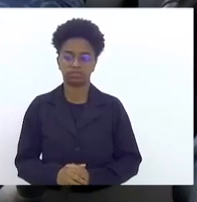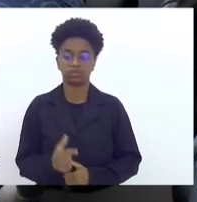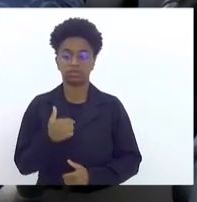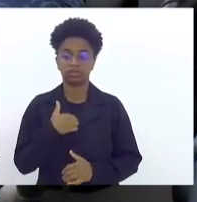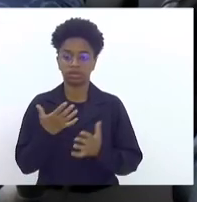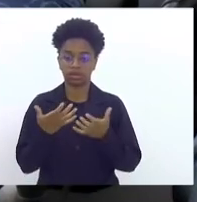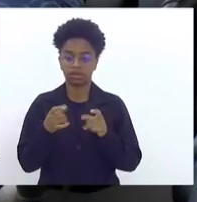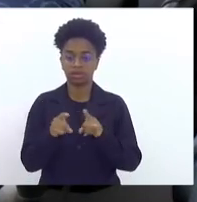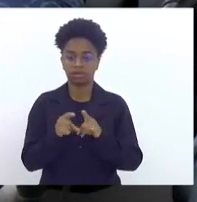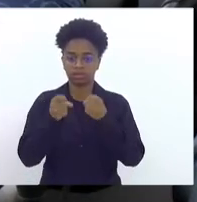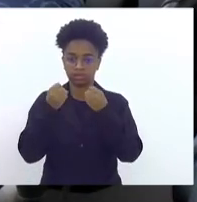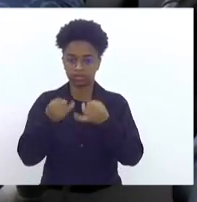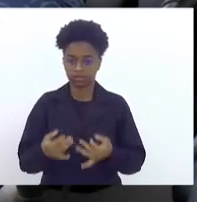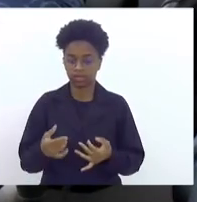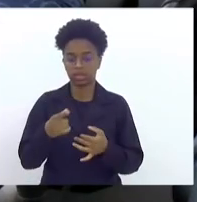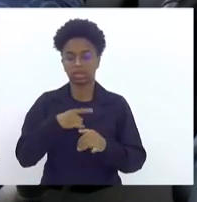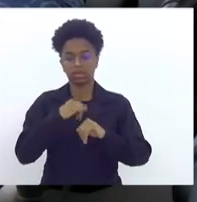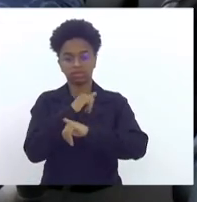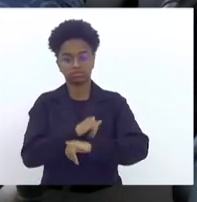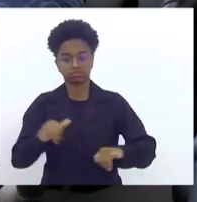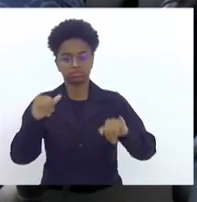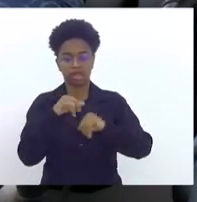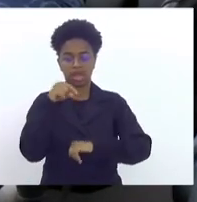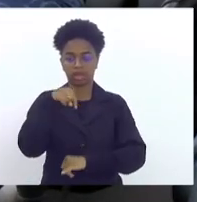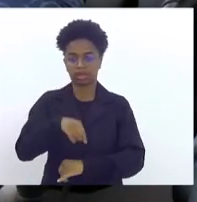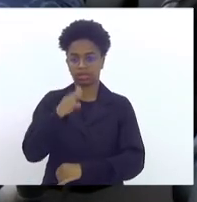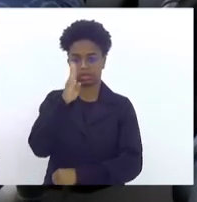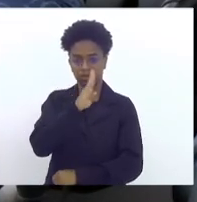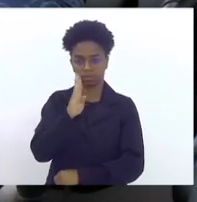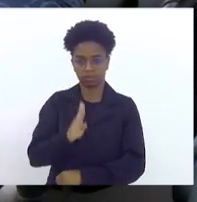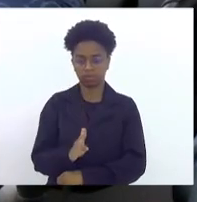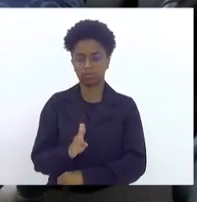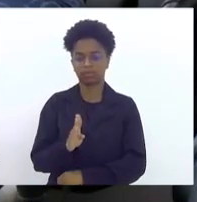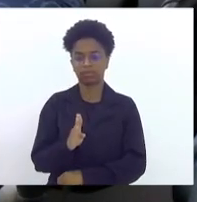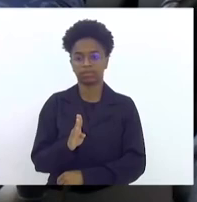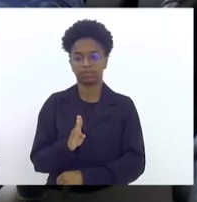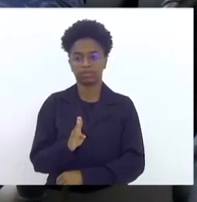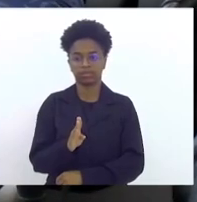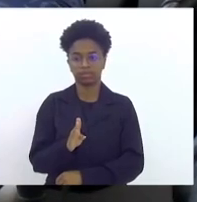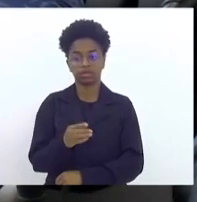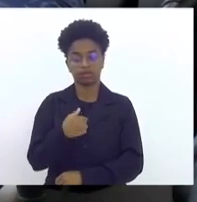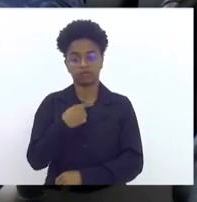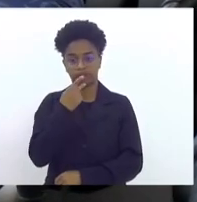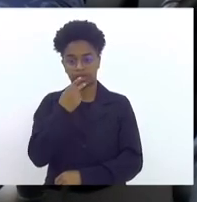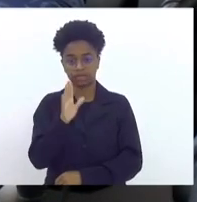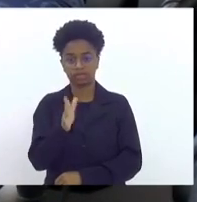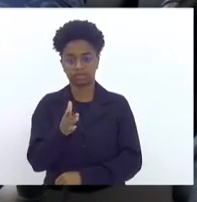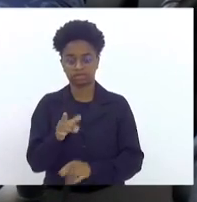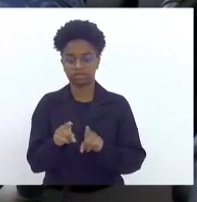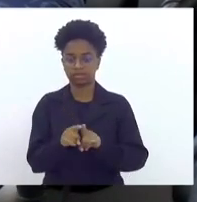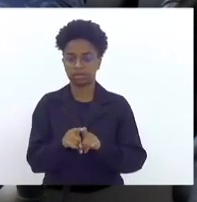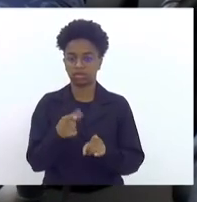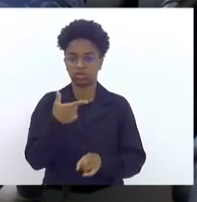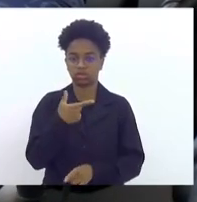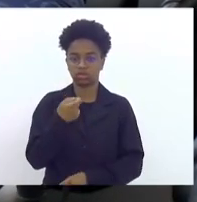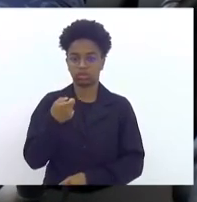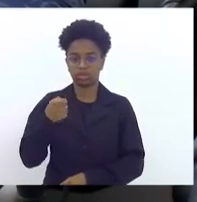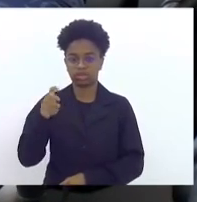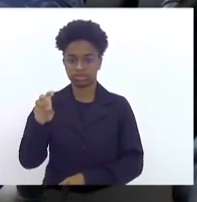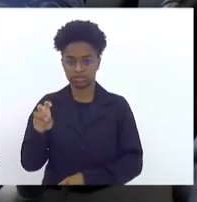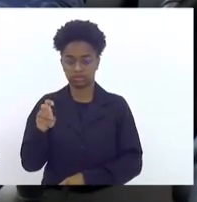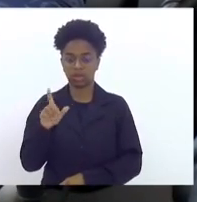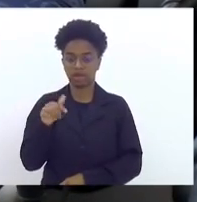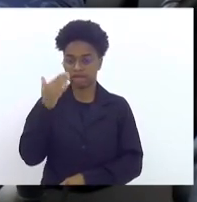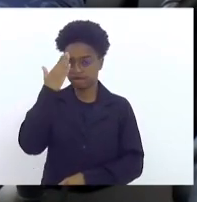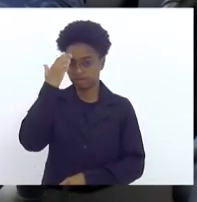de chamar atenção que o primeiro caso que foi divulgado no Brasil como eu citei no início da minha fala foi em 2005 foi um caso